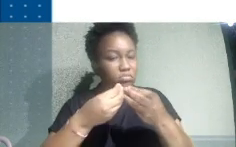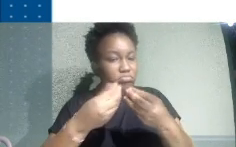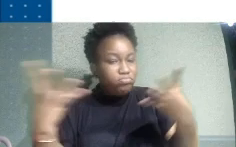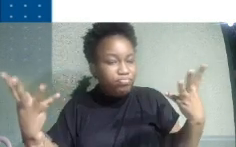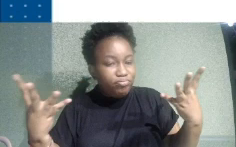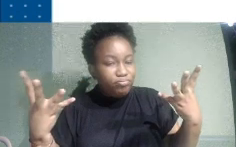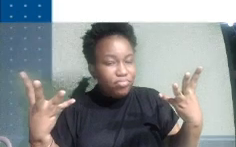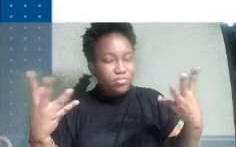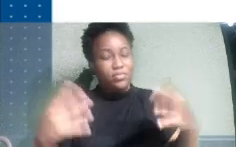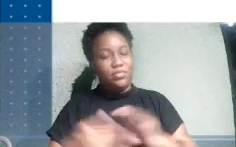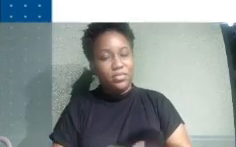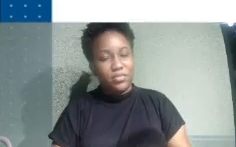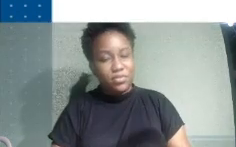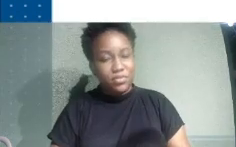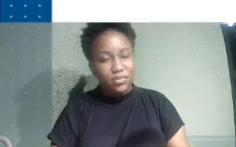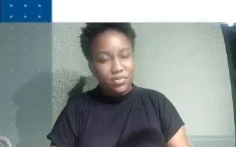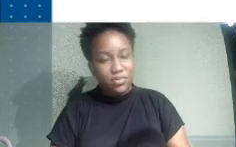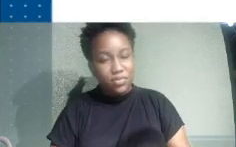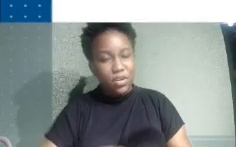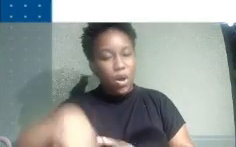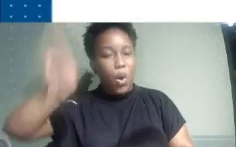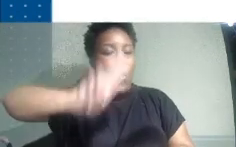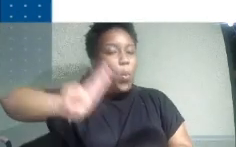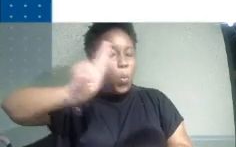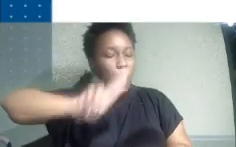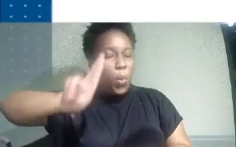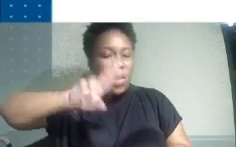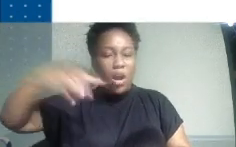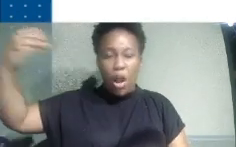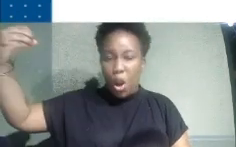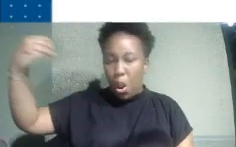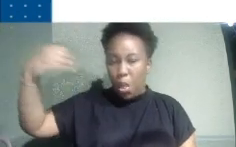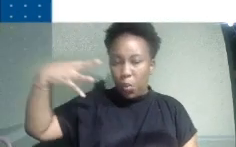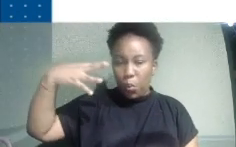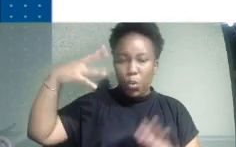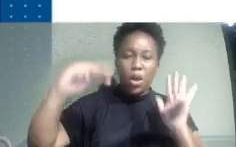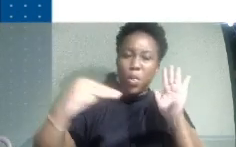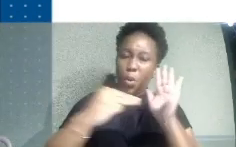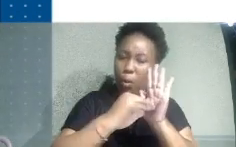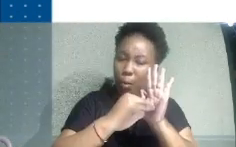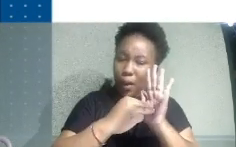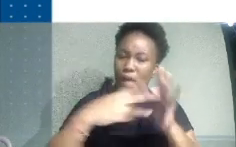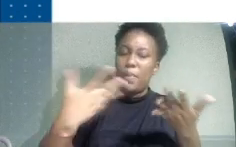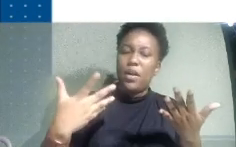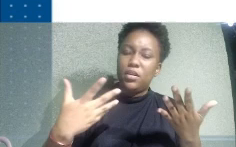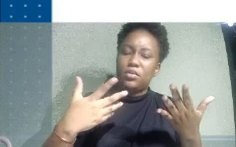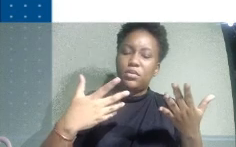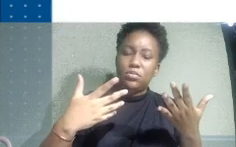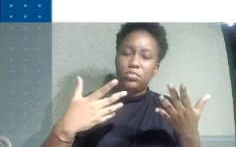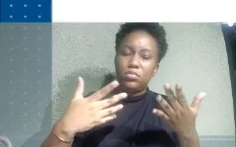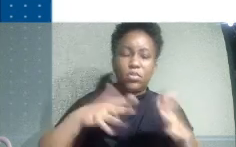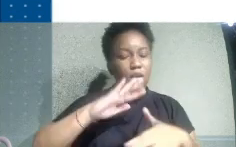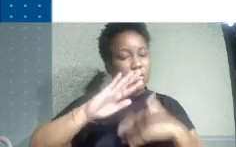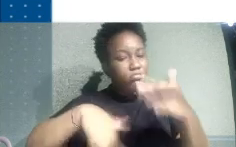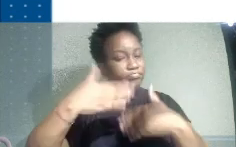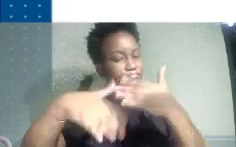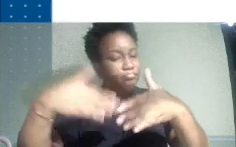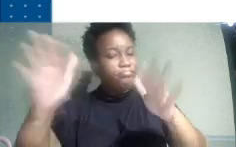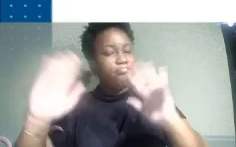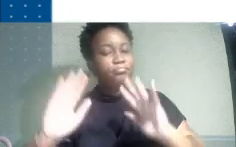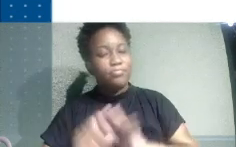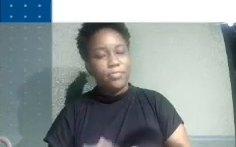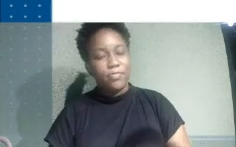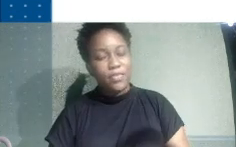vai até os pontos aí de utilização, lâmpadas, tomadas e assim sucessivamente.